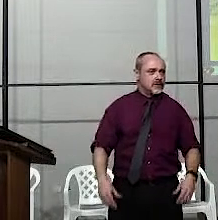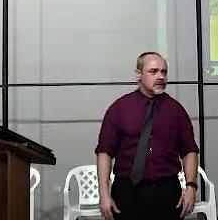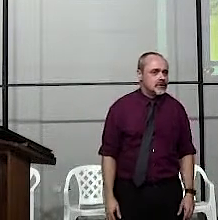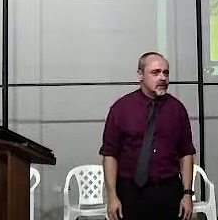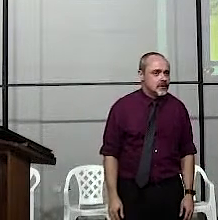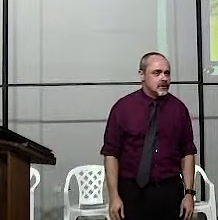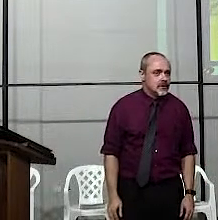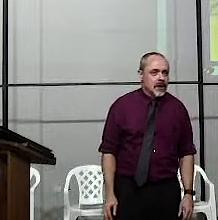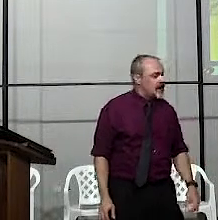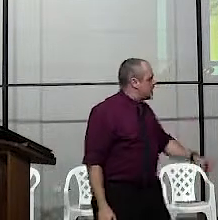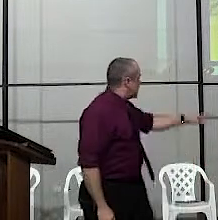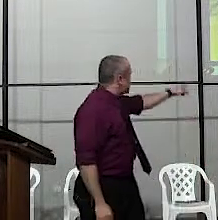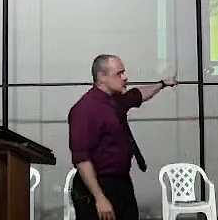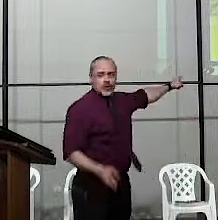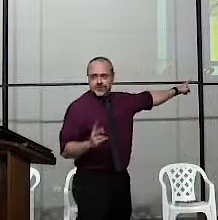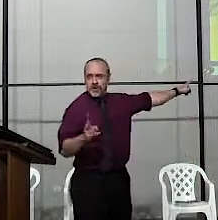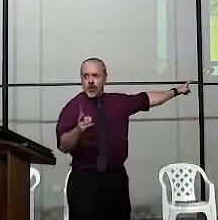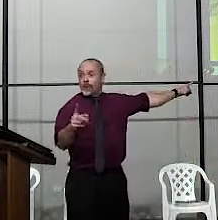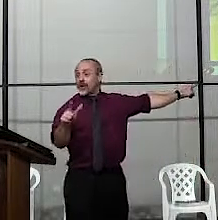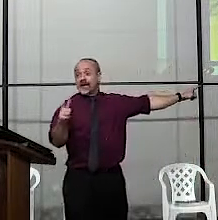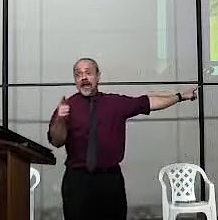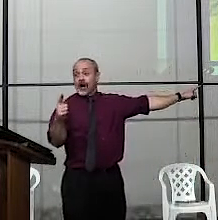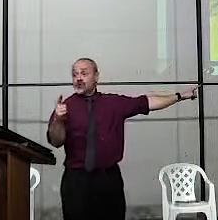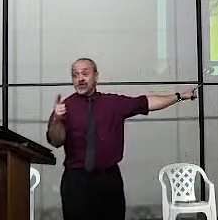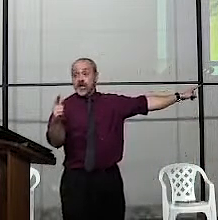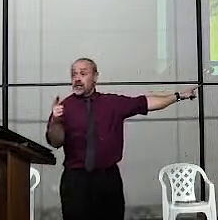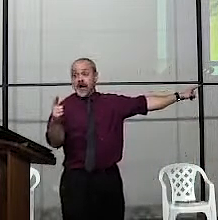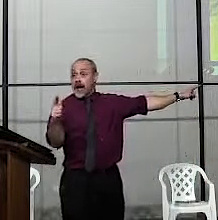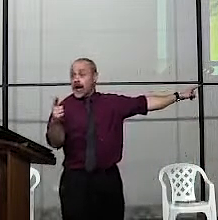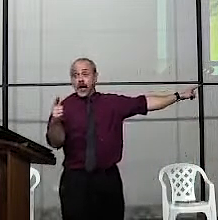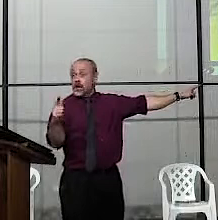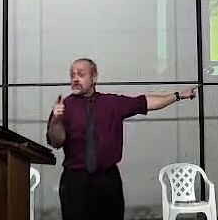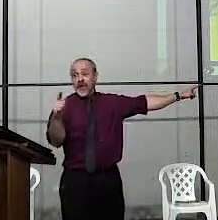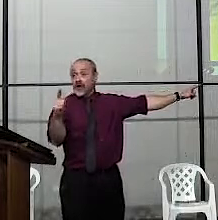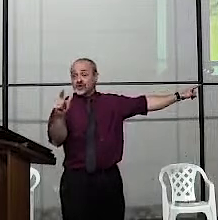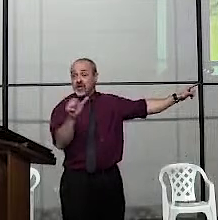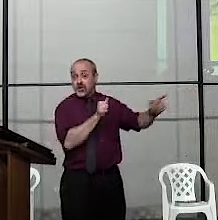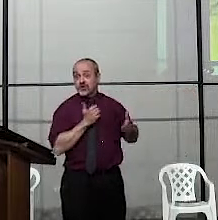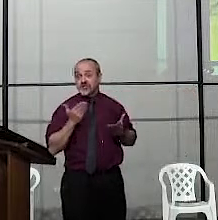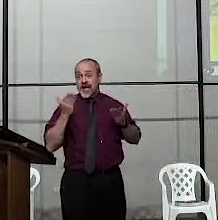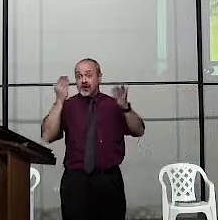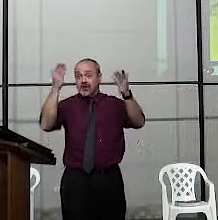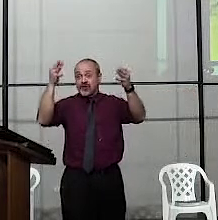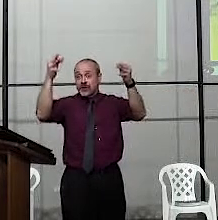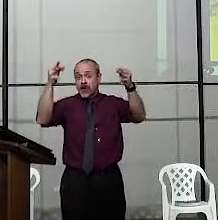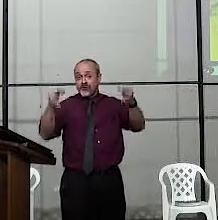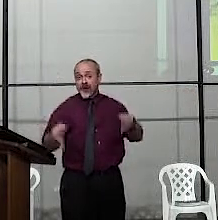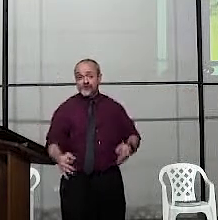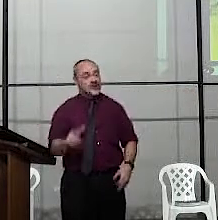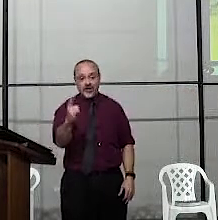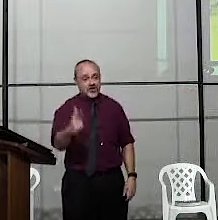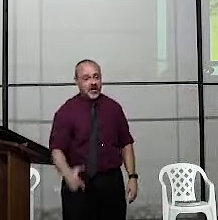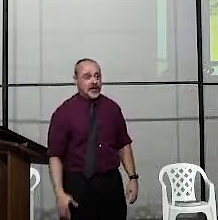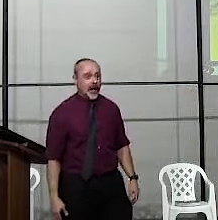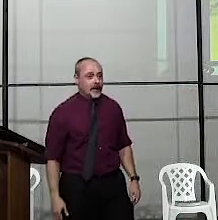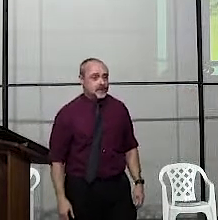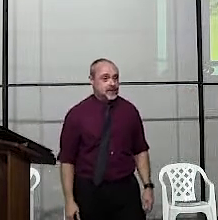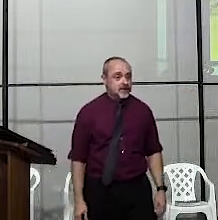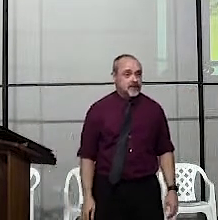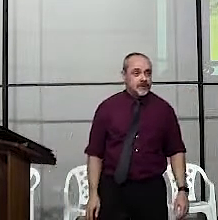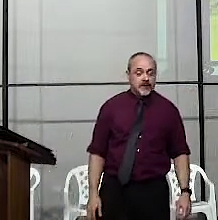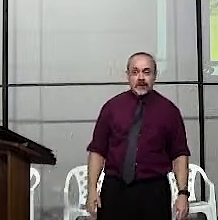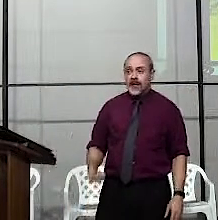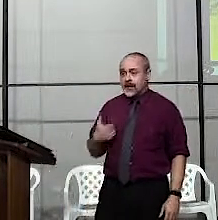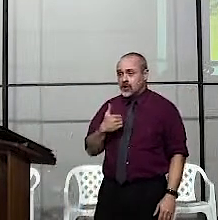Bastante. E isso continuou porque não tinha um sacrifício perfeito, não